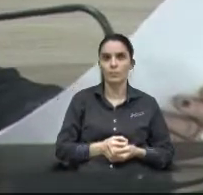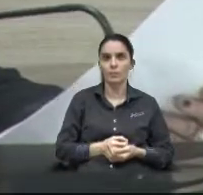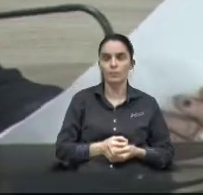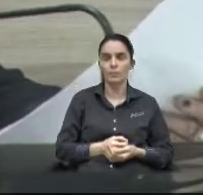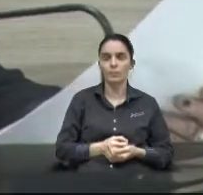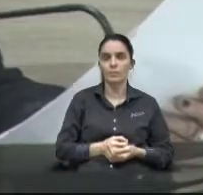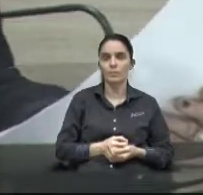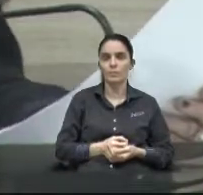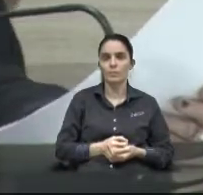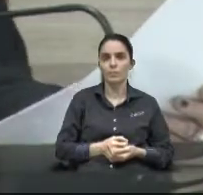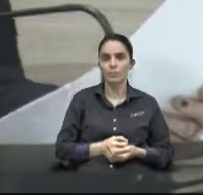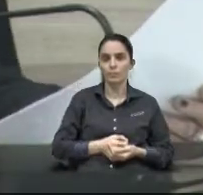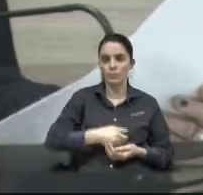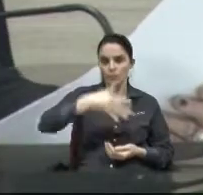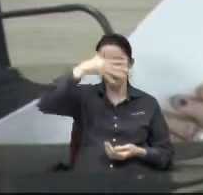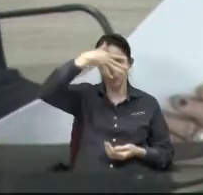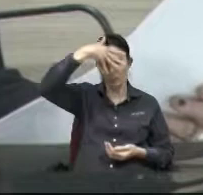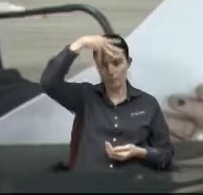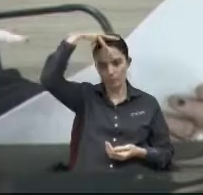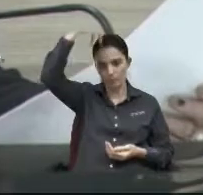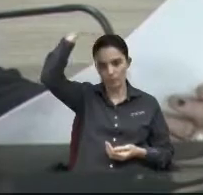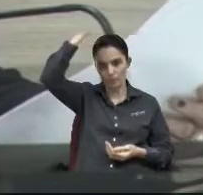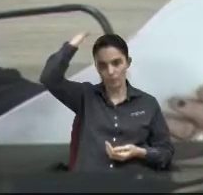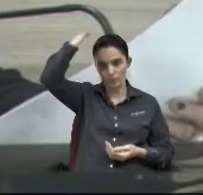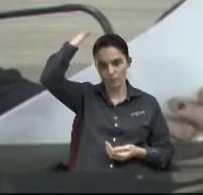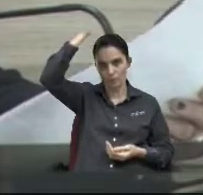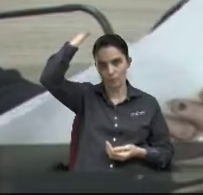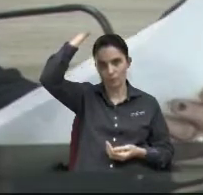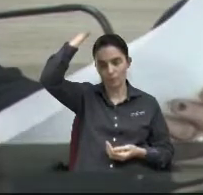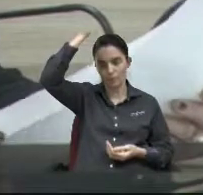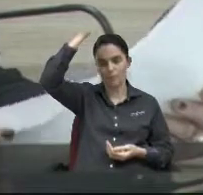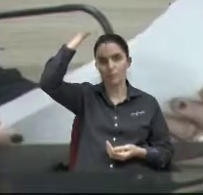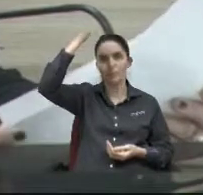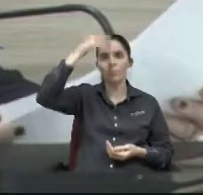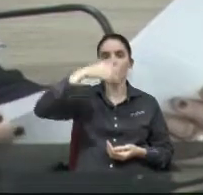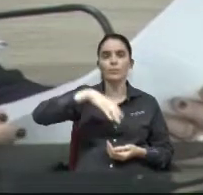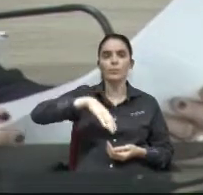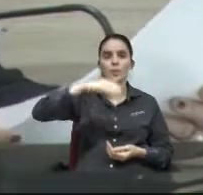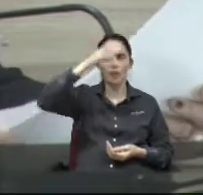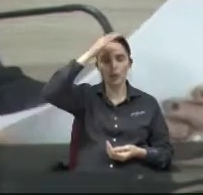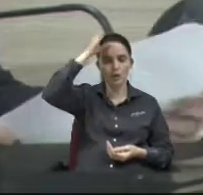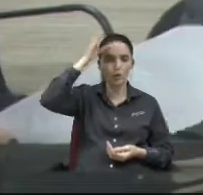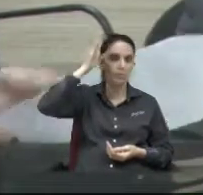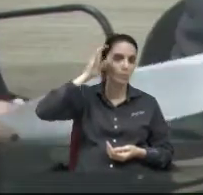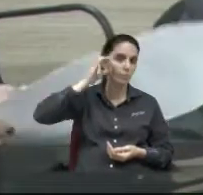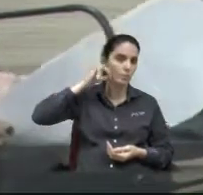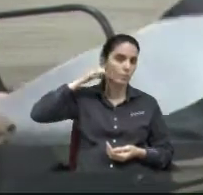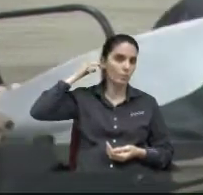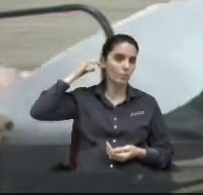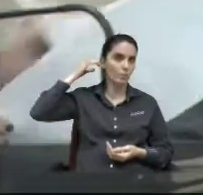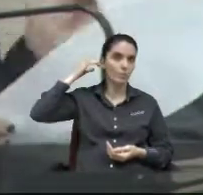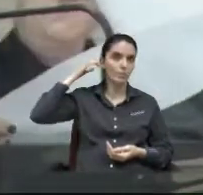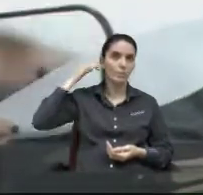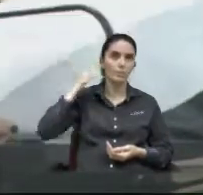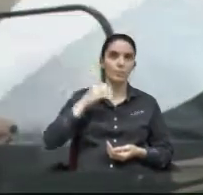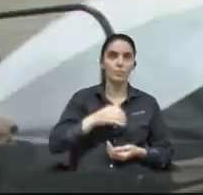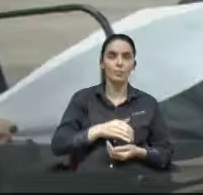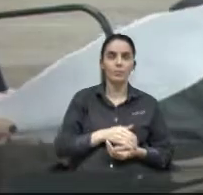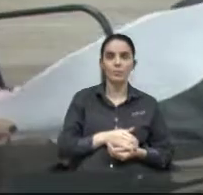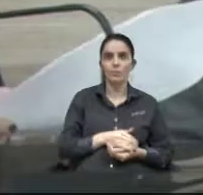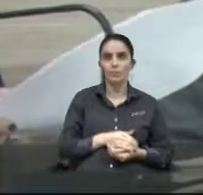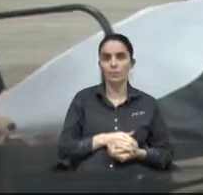Pereira, Antônio Franco de Moraes, Carolina de Moura Pontes,